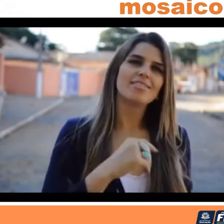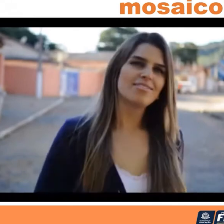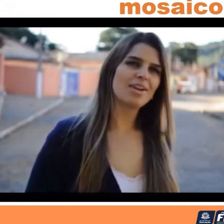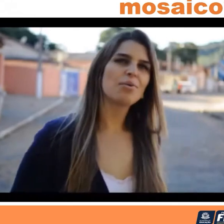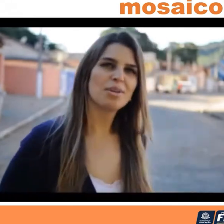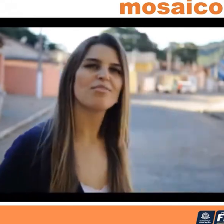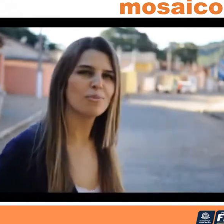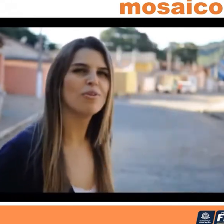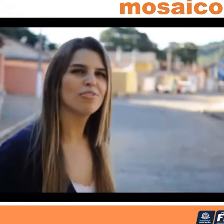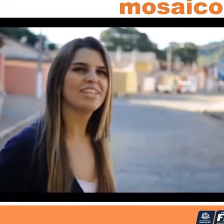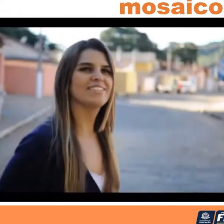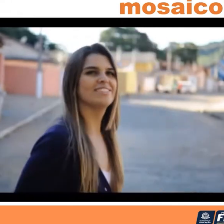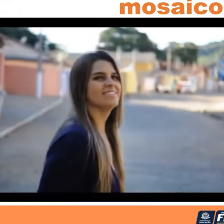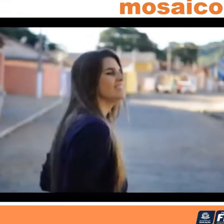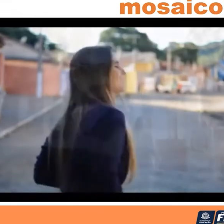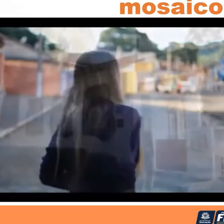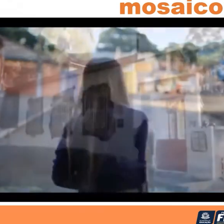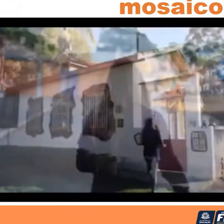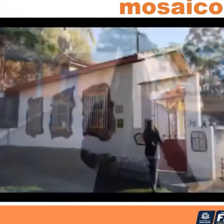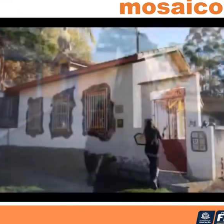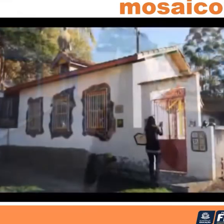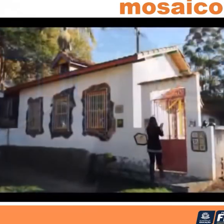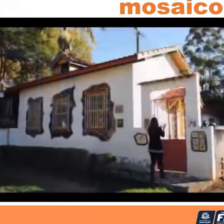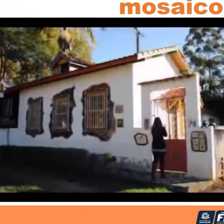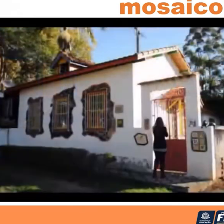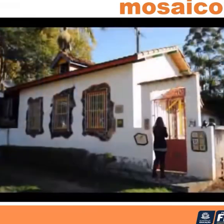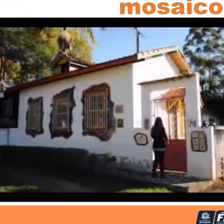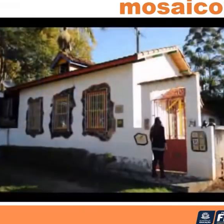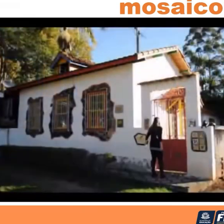bacana. Vem comigo, vamos conferir.